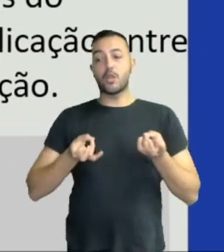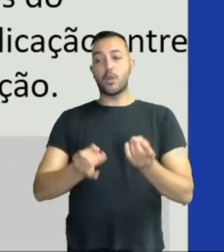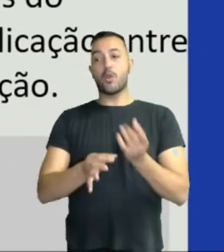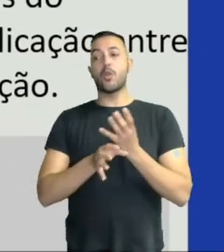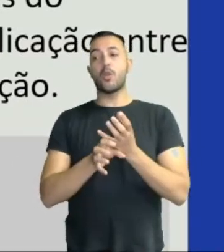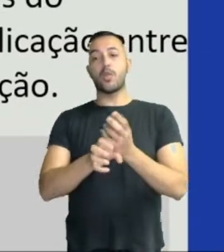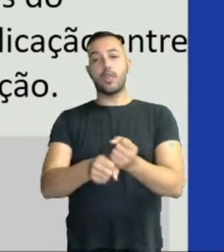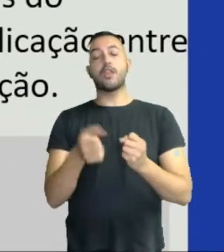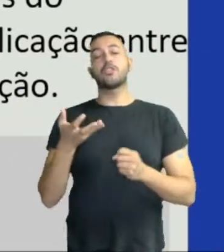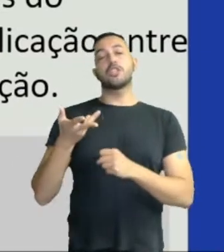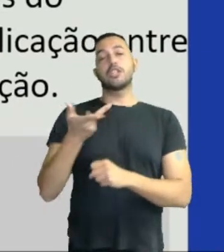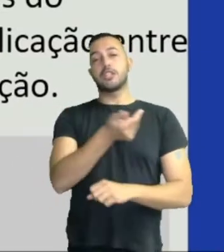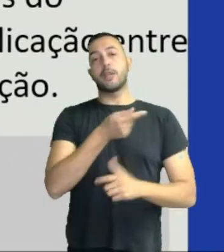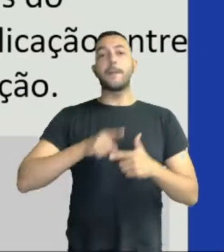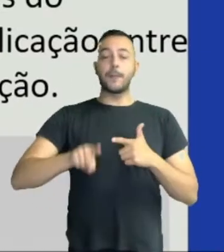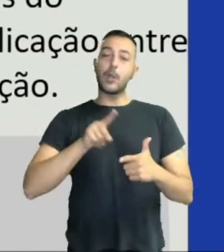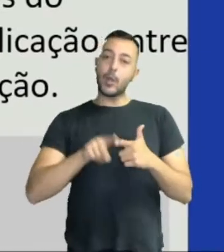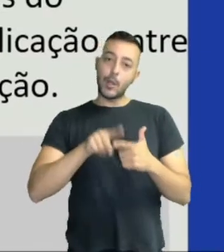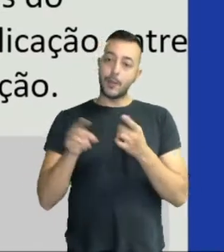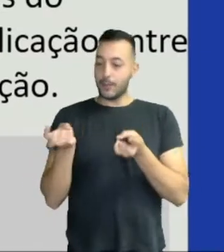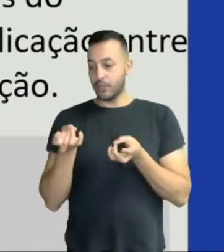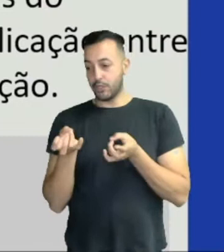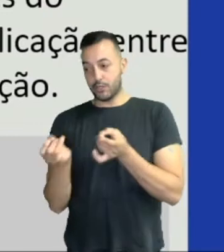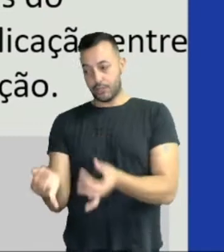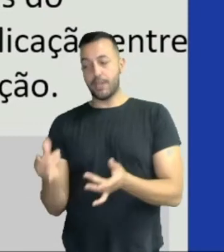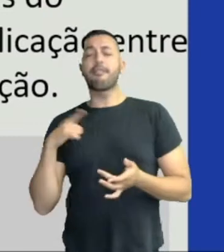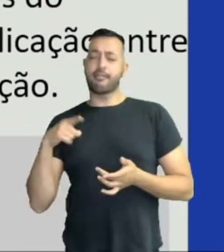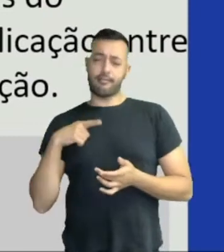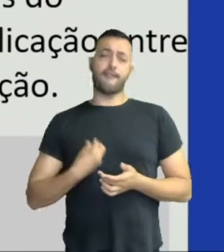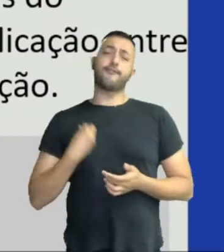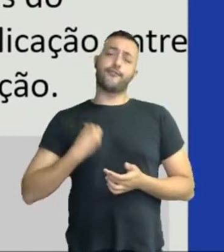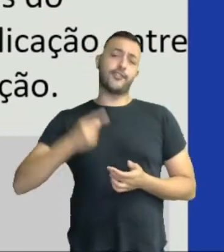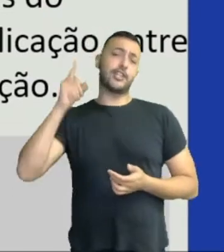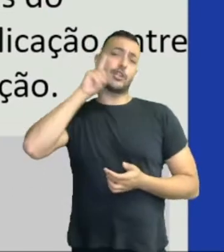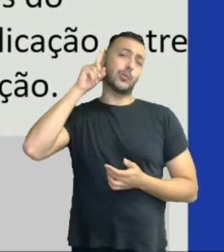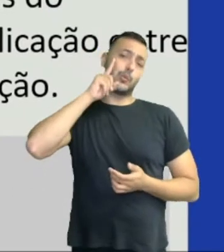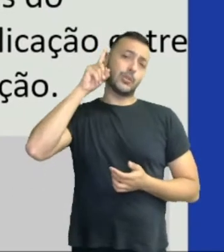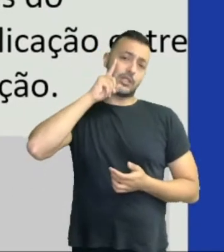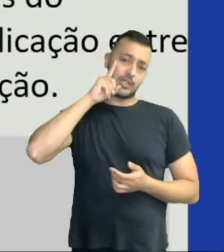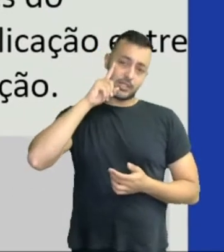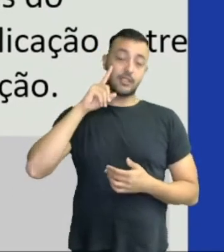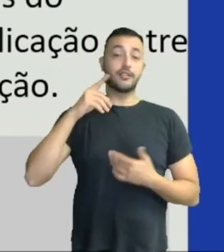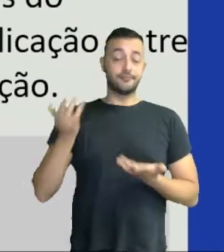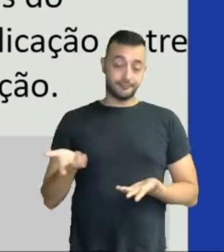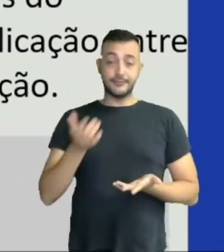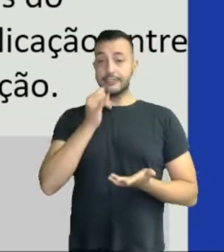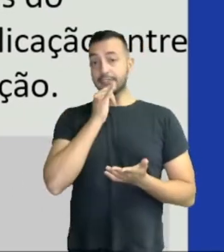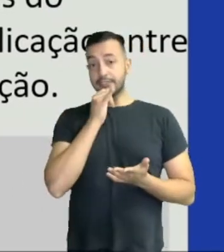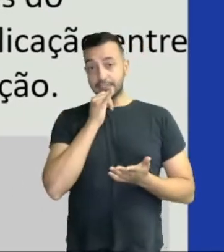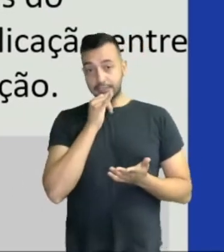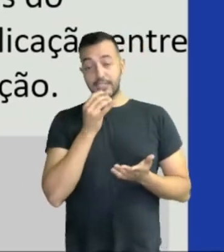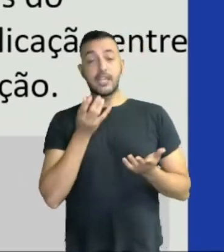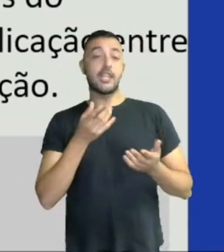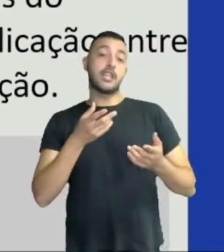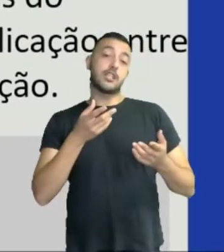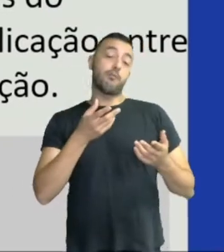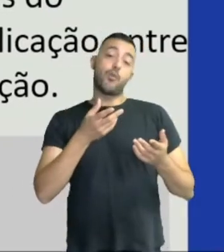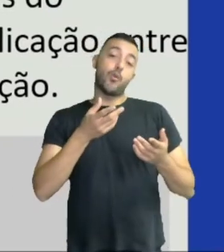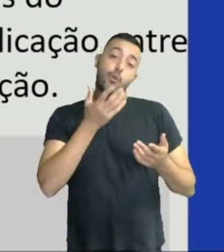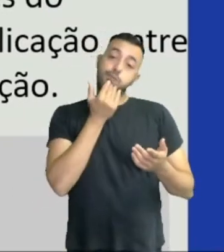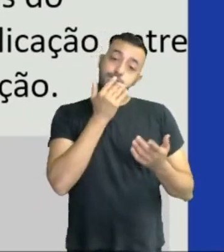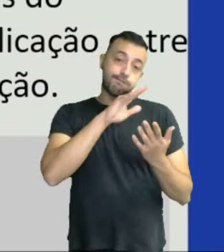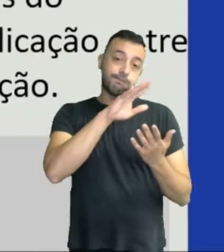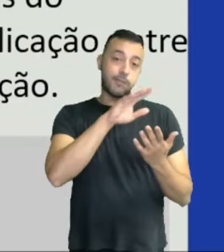com eficiência. Os problemas de contagem estão presentes no cotidiano. Por exemplo, no planejamento de pratos em um cardápio,